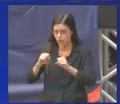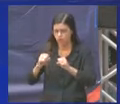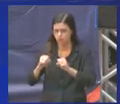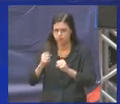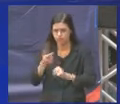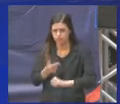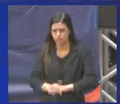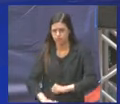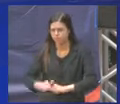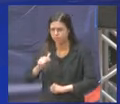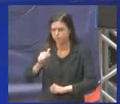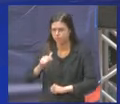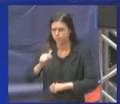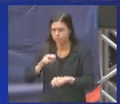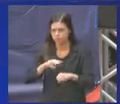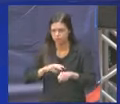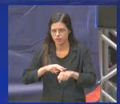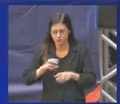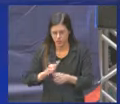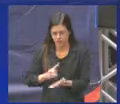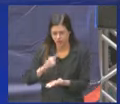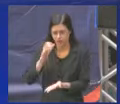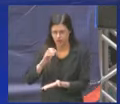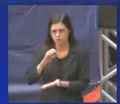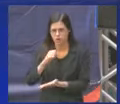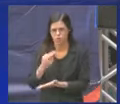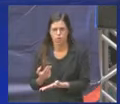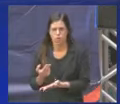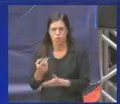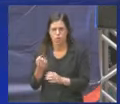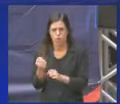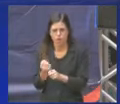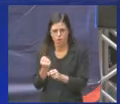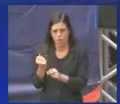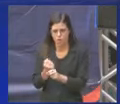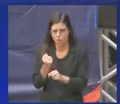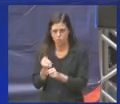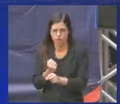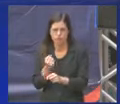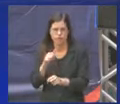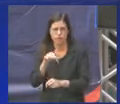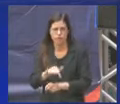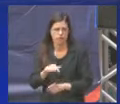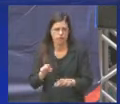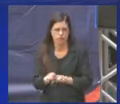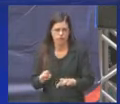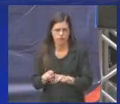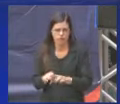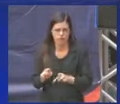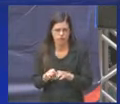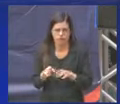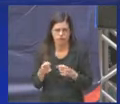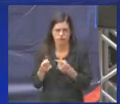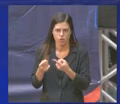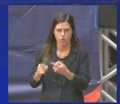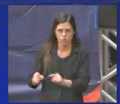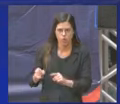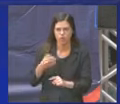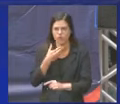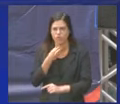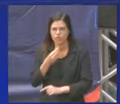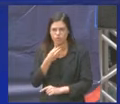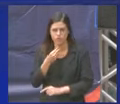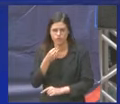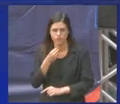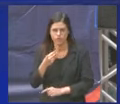uma garrafa de vidro ou ela pode servir para construção civil. Além disso, essa máquina combate a falsificação de bebidas ao triturar a